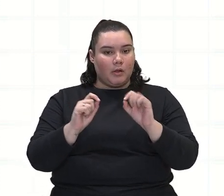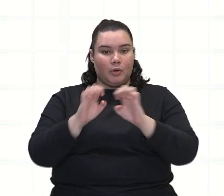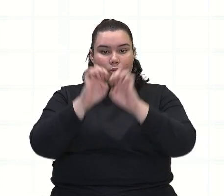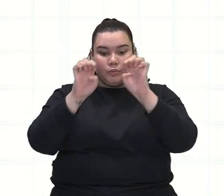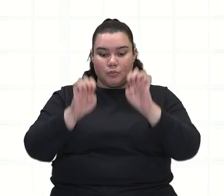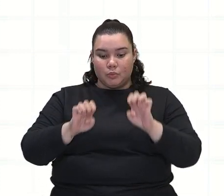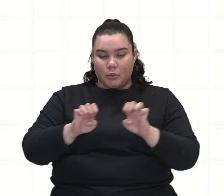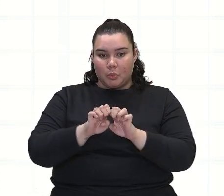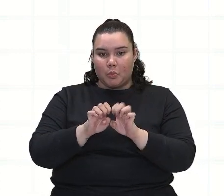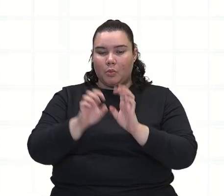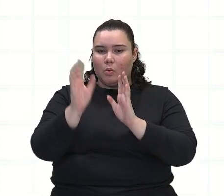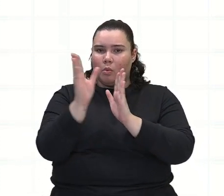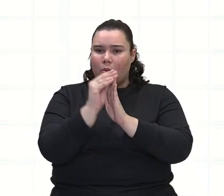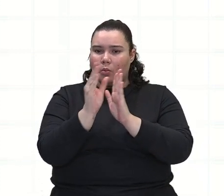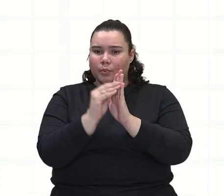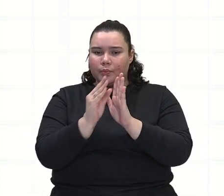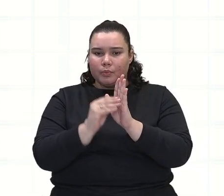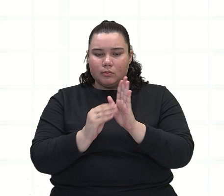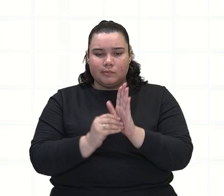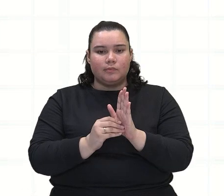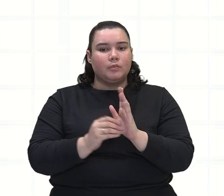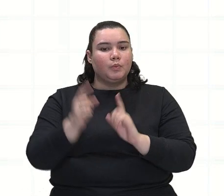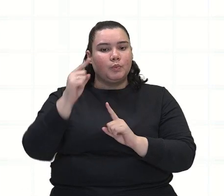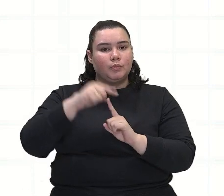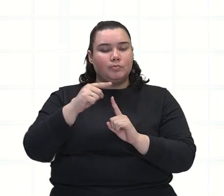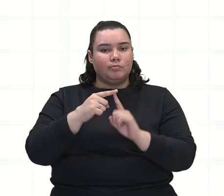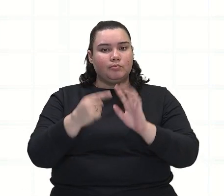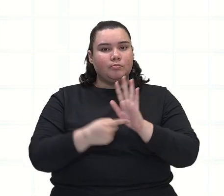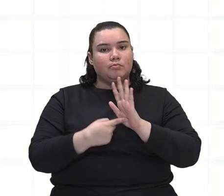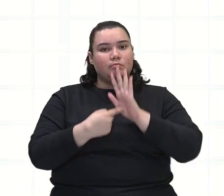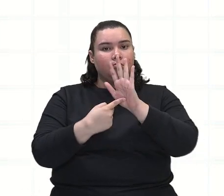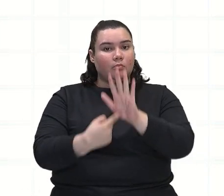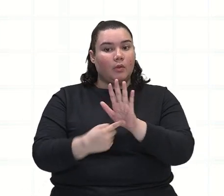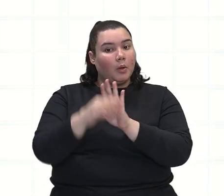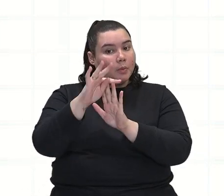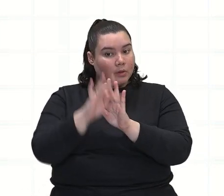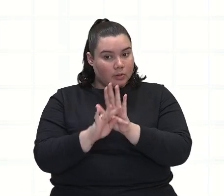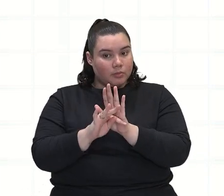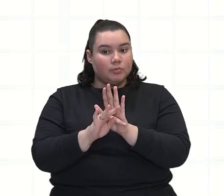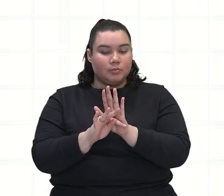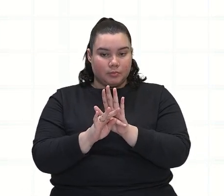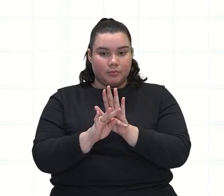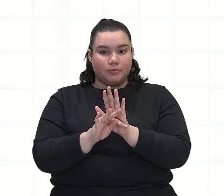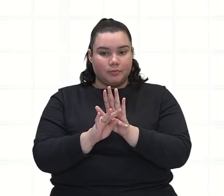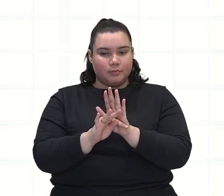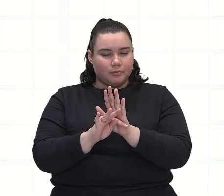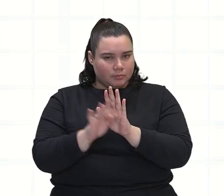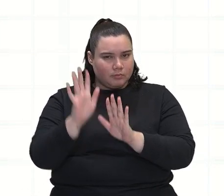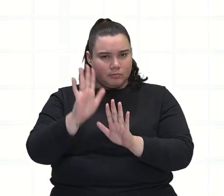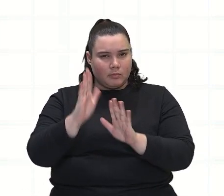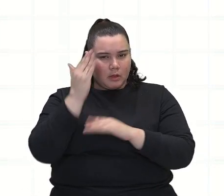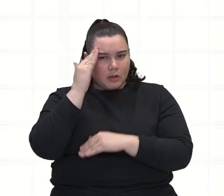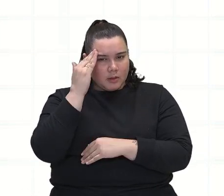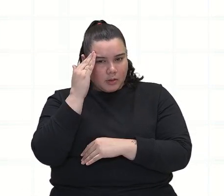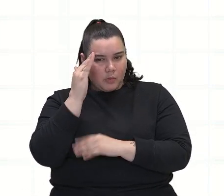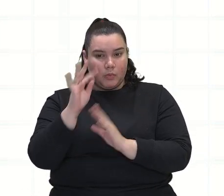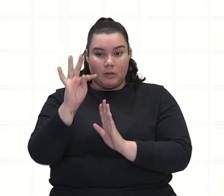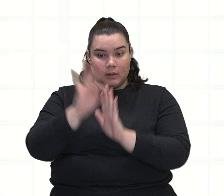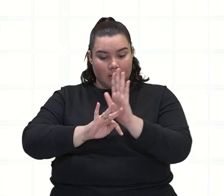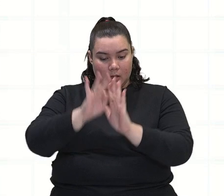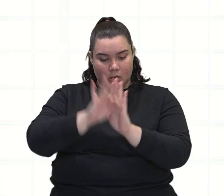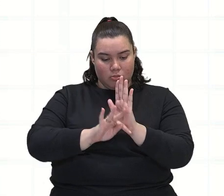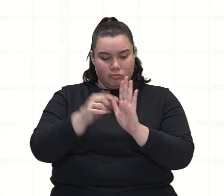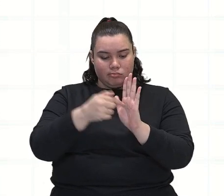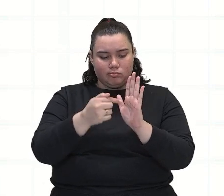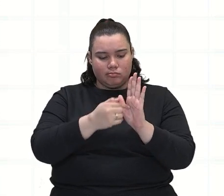estrutura, o conteúdo, a forma e a apresentação de um texto. Então, para eu entender bem, tipologia textual é